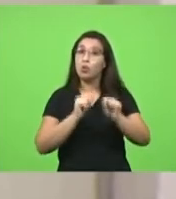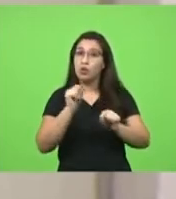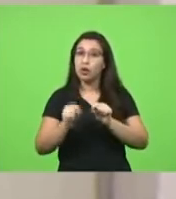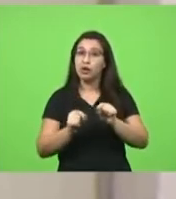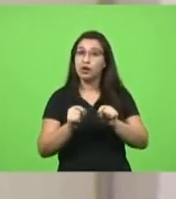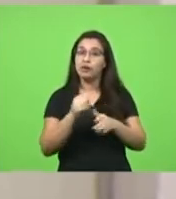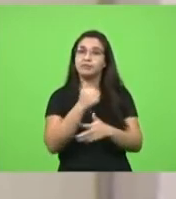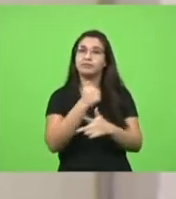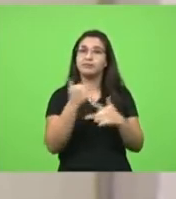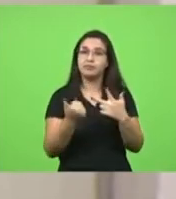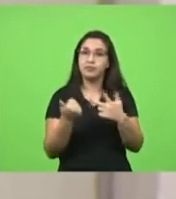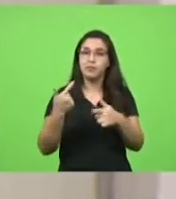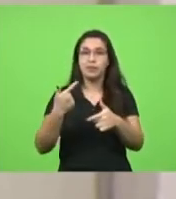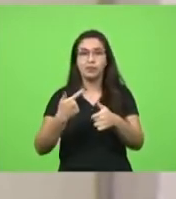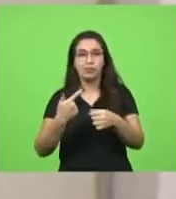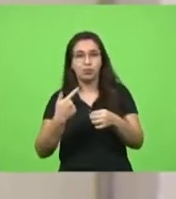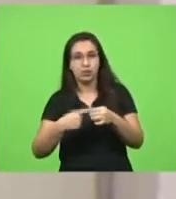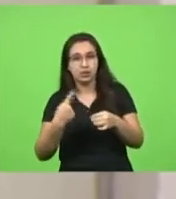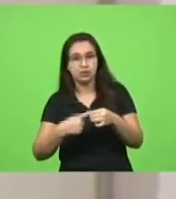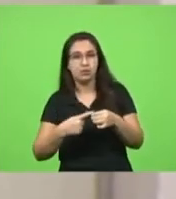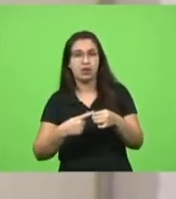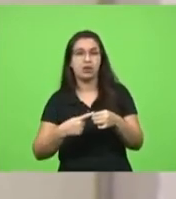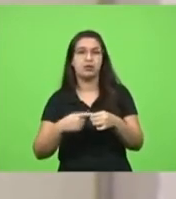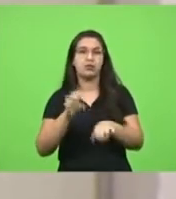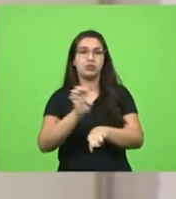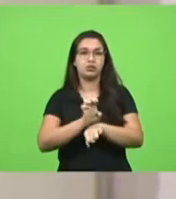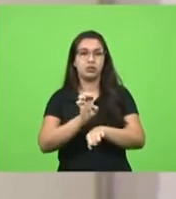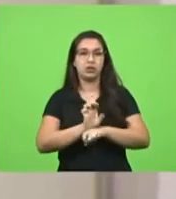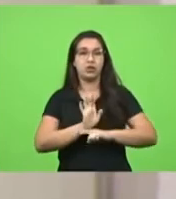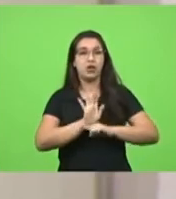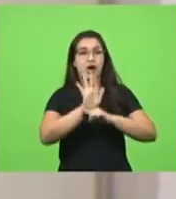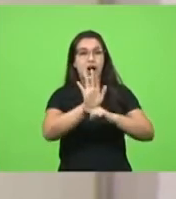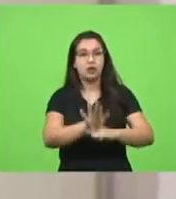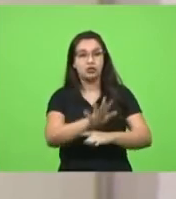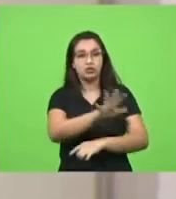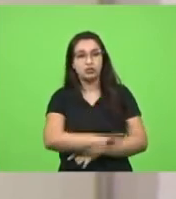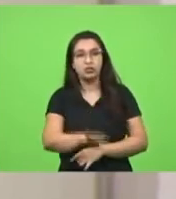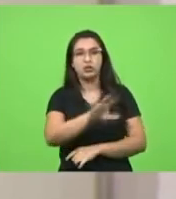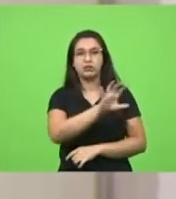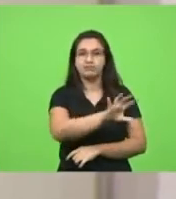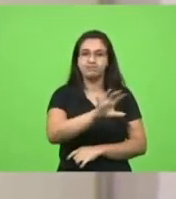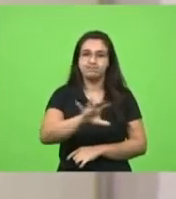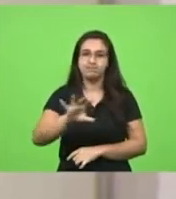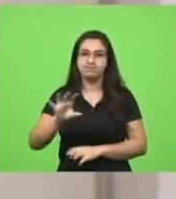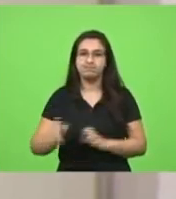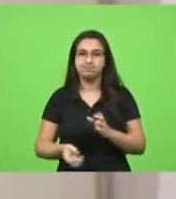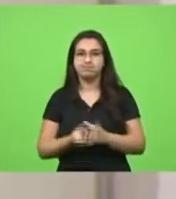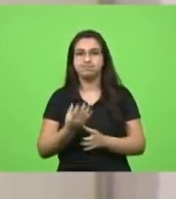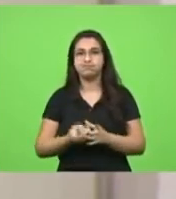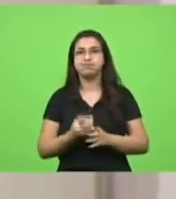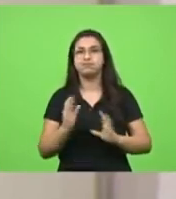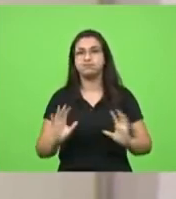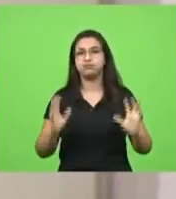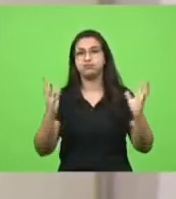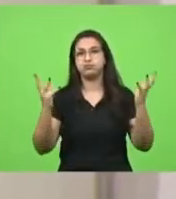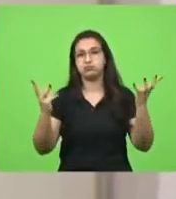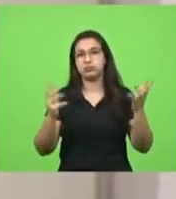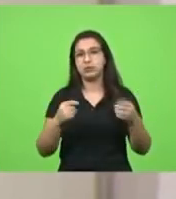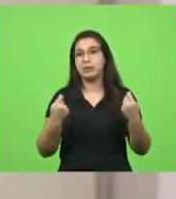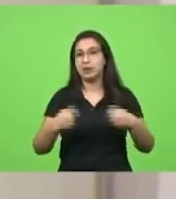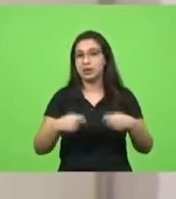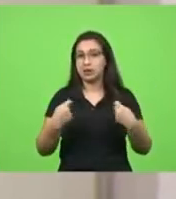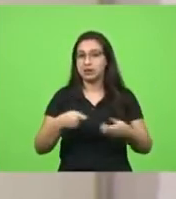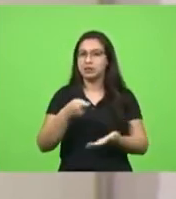municipal e estadual auxiliem vários segmentos do setor produtivo catarinense, é isso que a gente tem que cobrar.